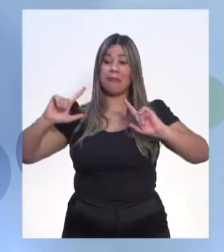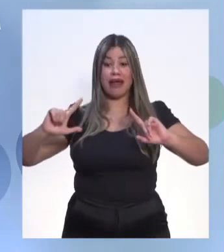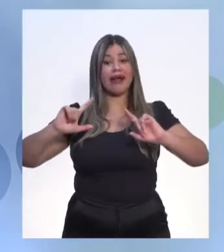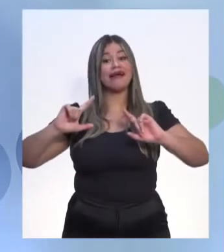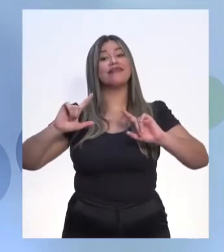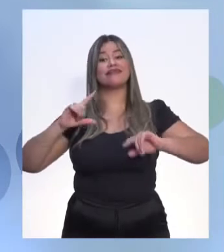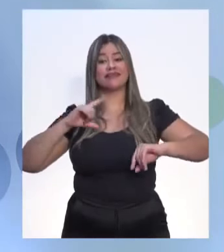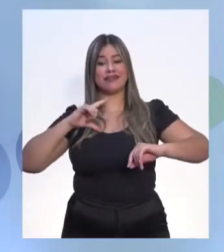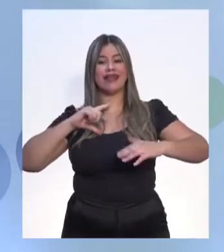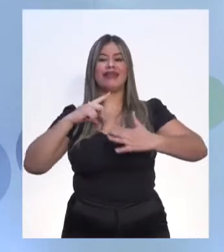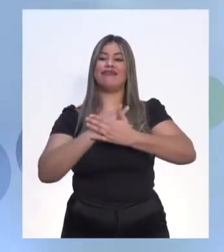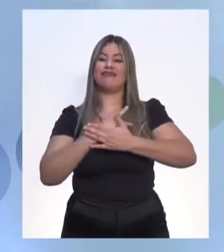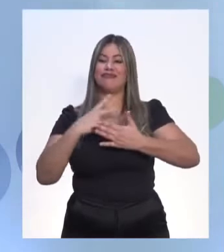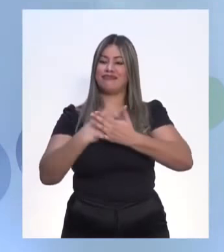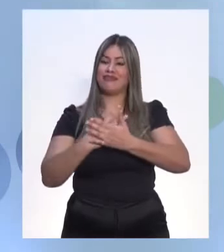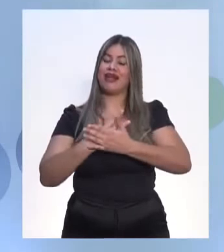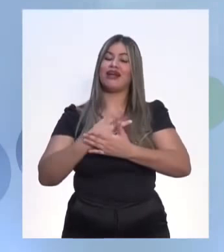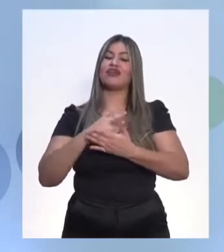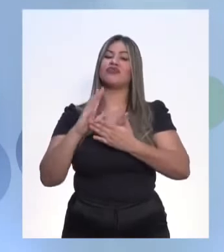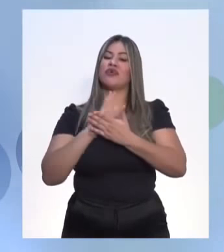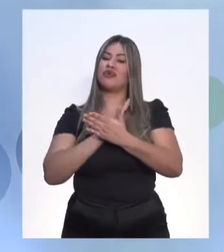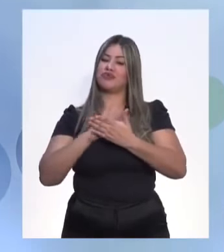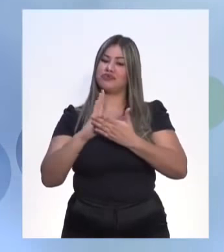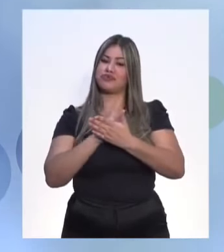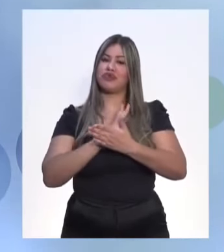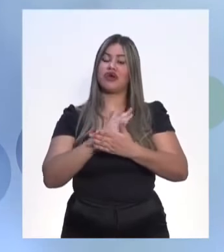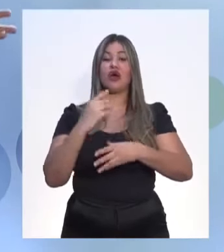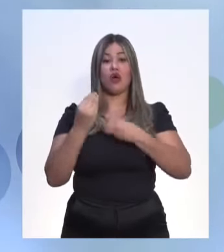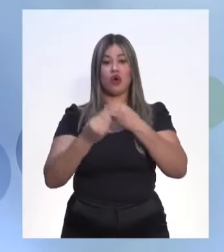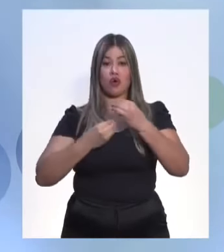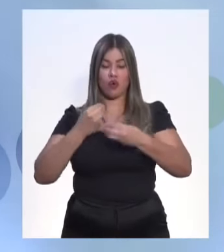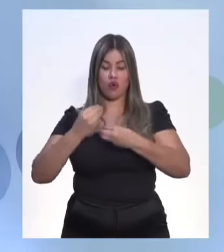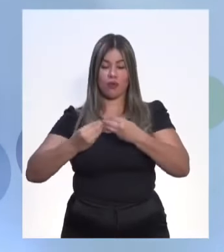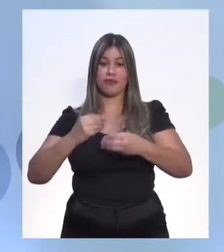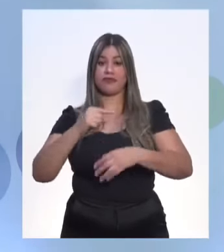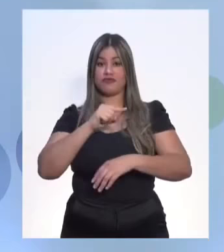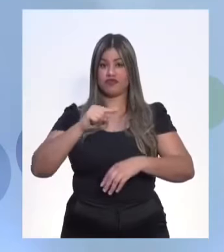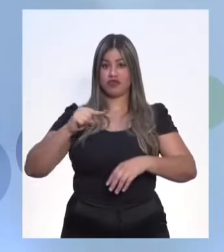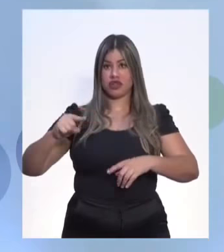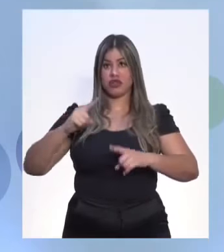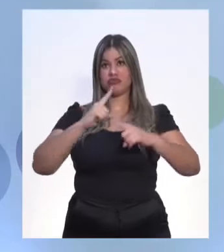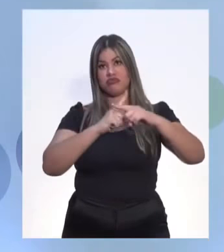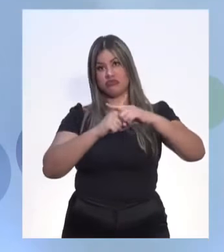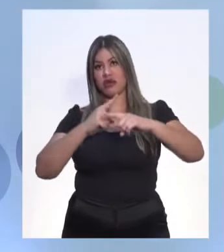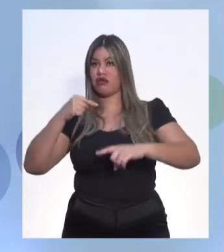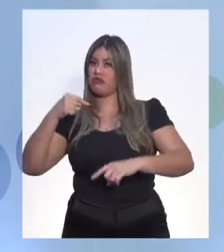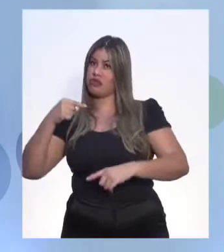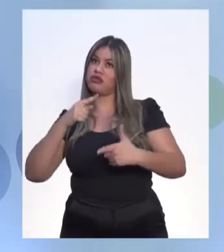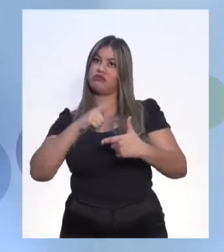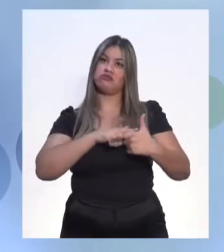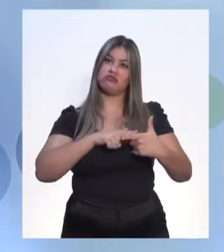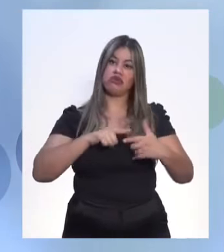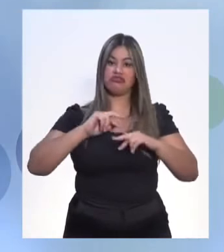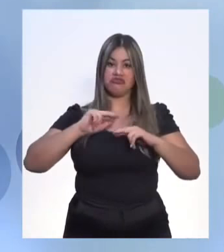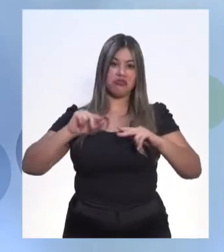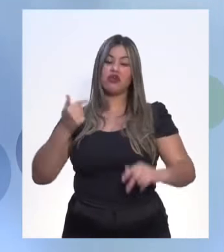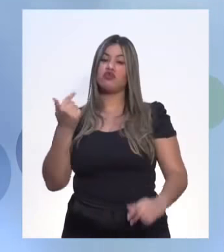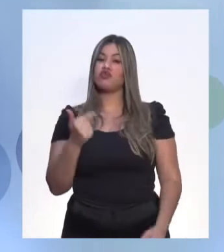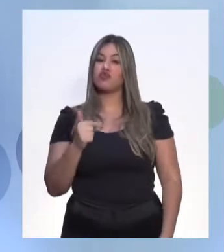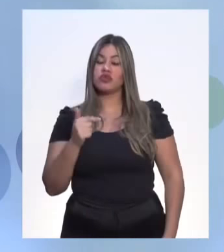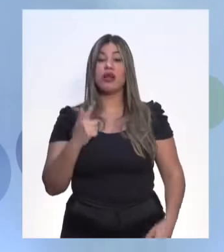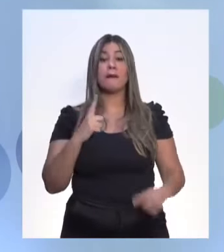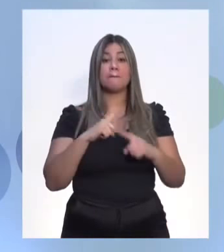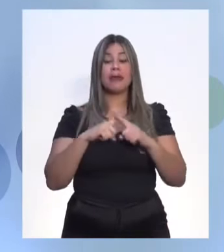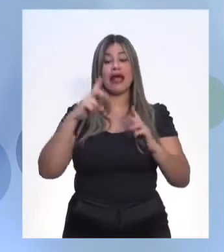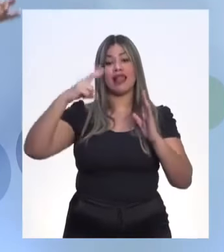além dela o que acontece você não vai operar você fazer operações com a com algarismo romano mas o que que acontece na